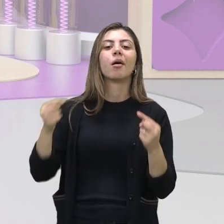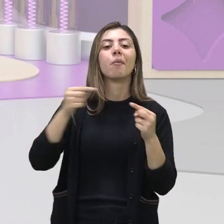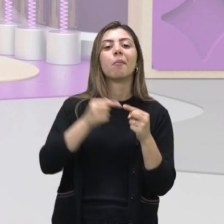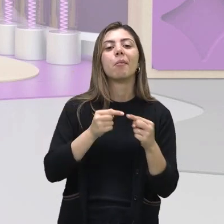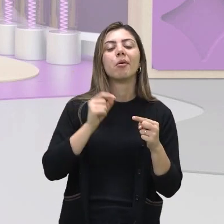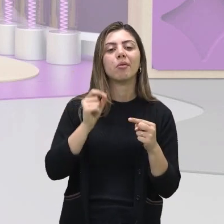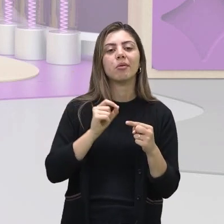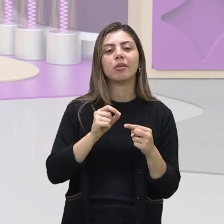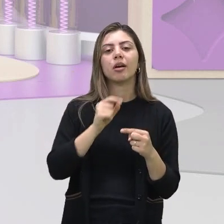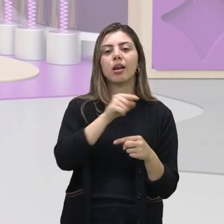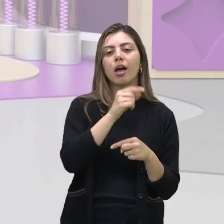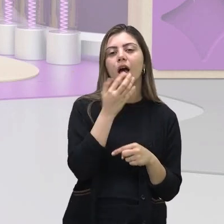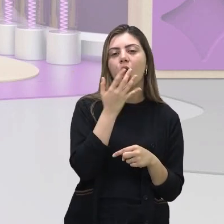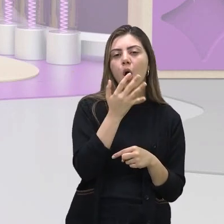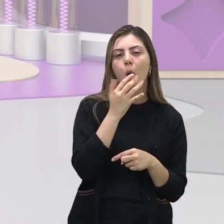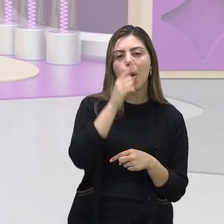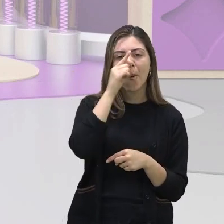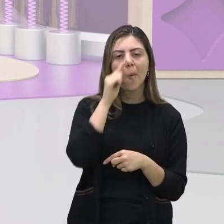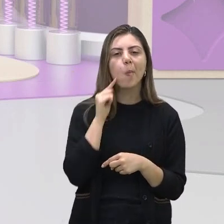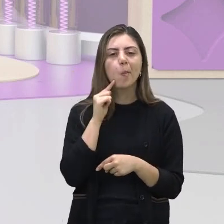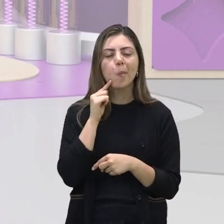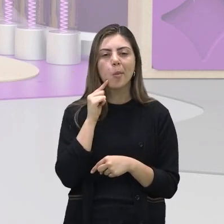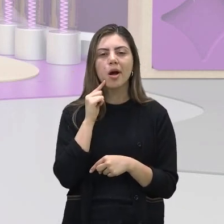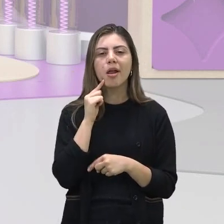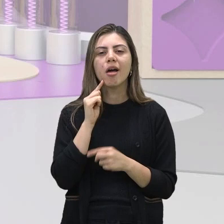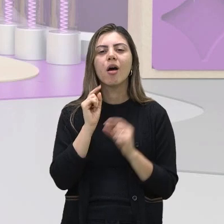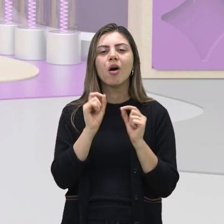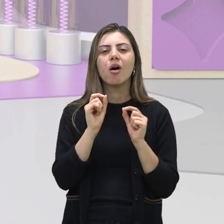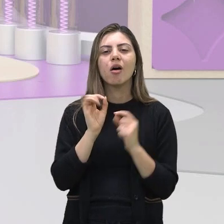De amarelo aí, né? Nesse